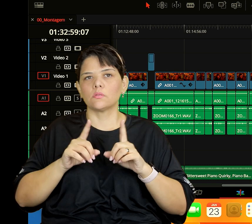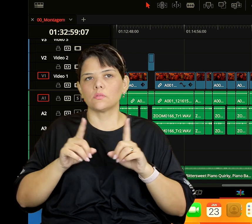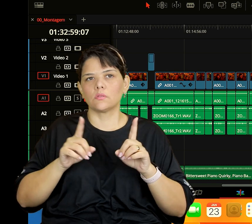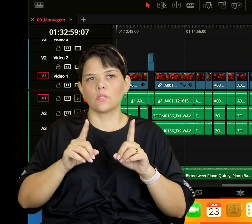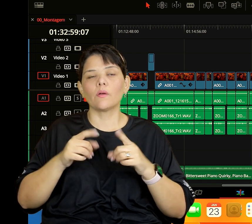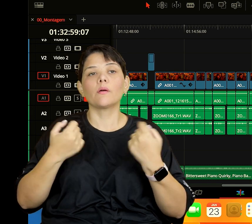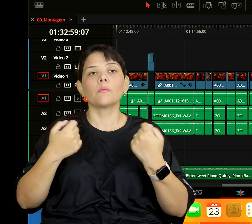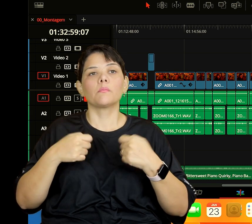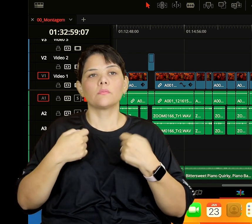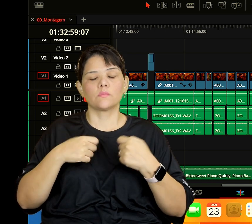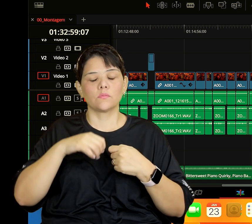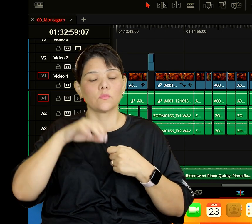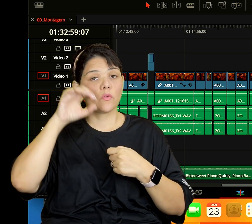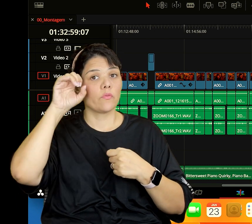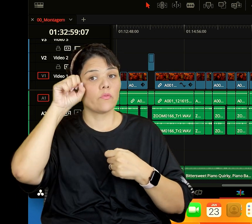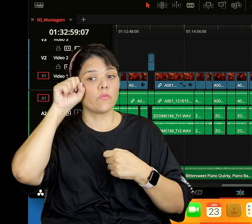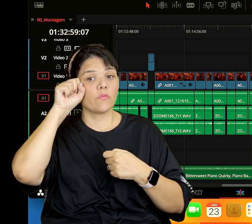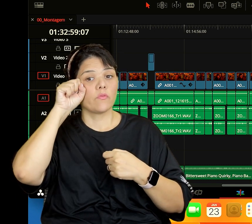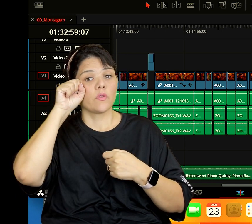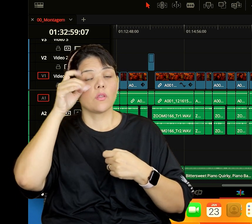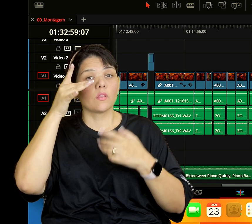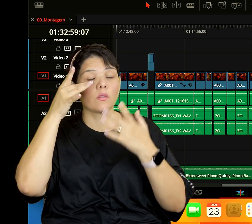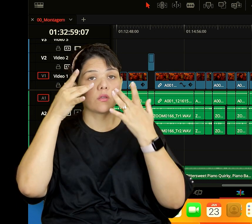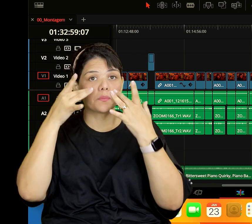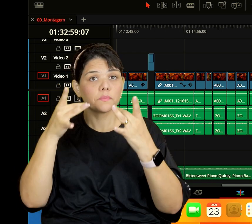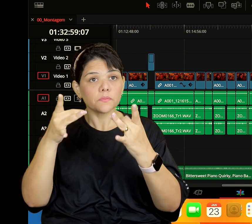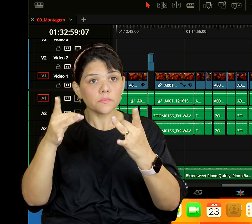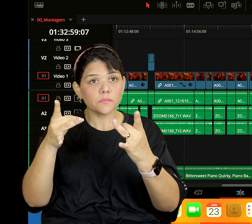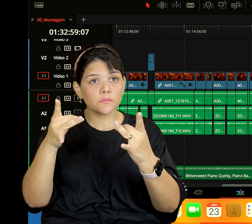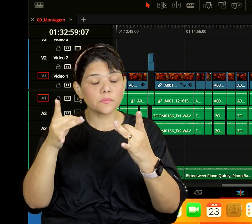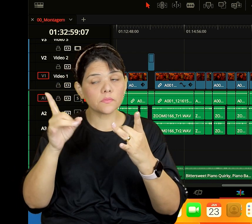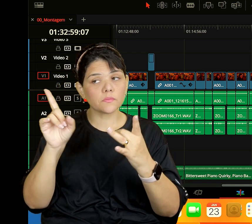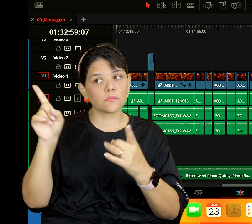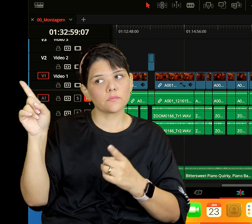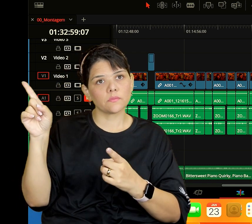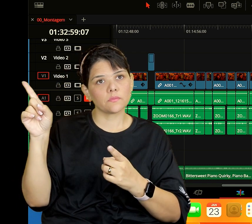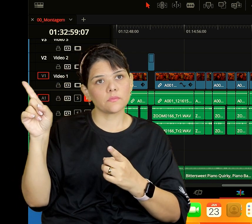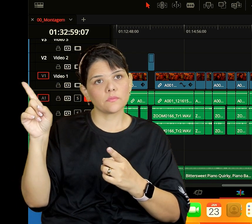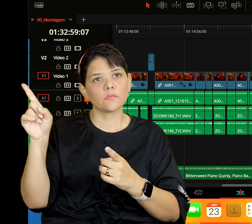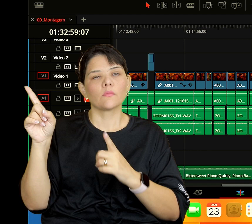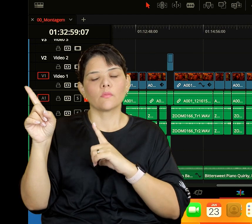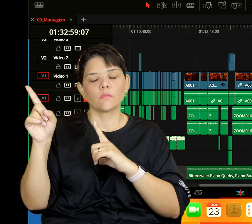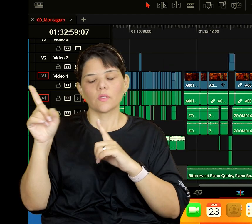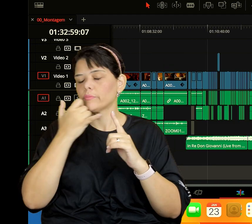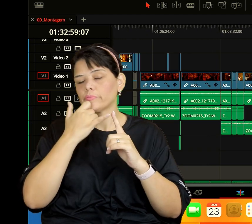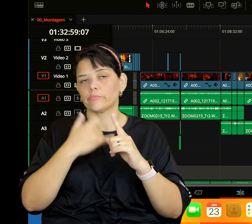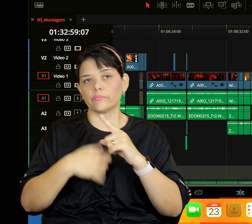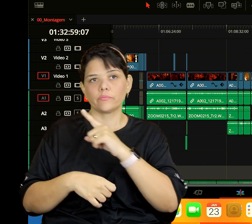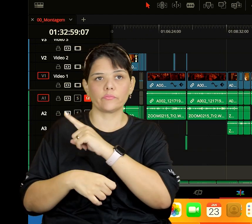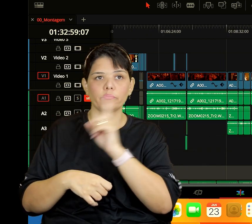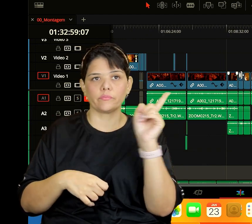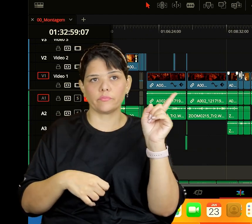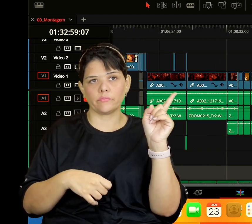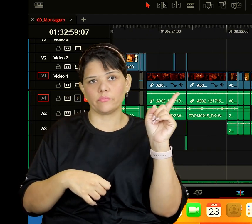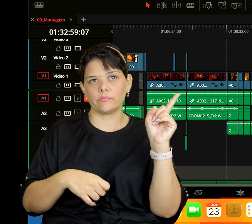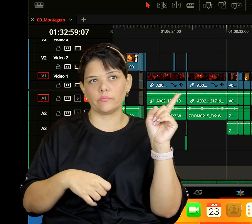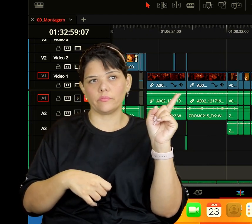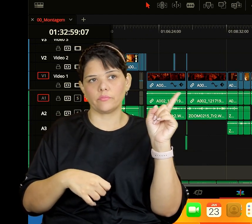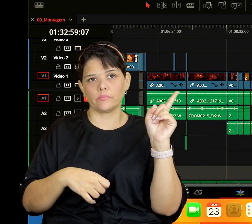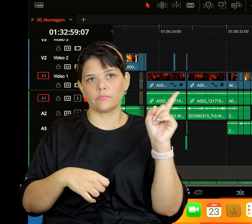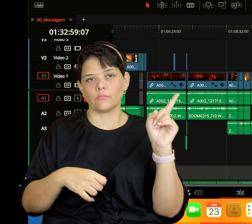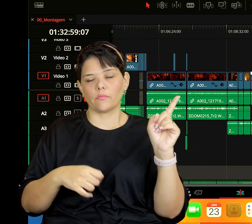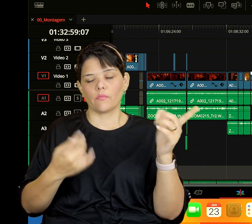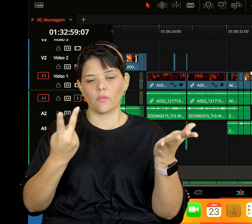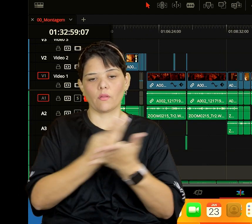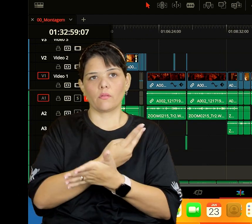mais informação, se eu tenho que prestar mais atenção, a gente tem cenas mais lentas assim. E aqui eu tenho uma cena bem curtinha, que é